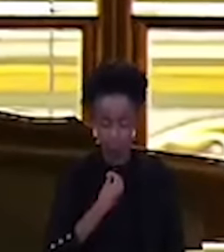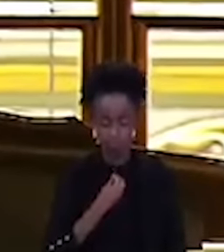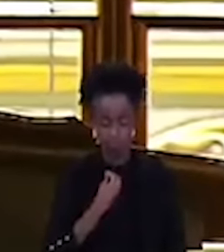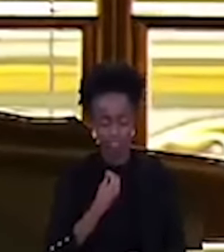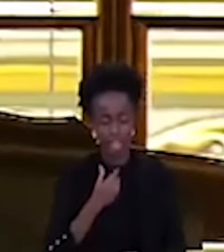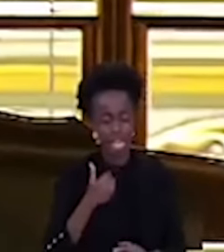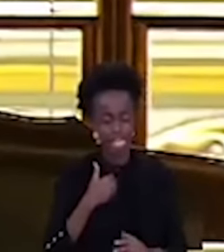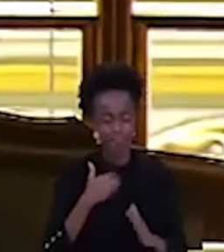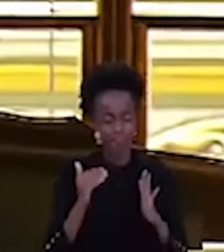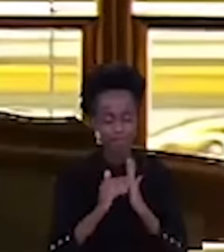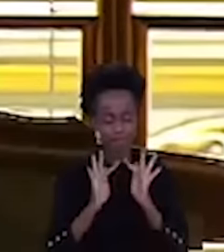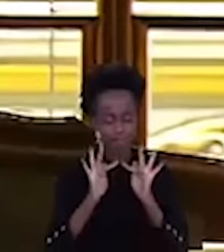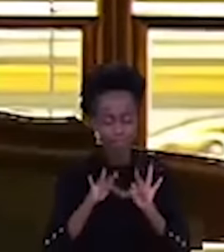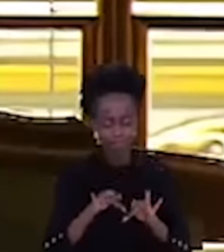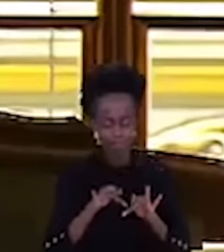último suspiro.